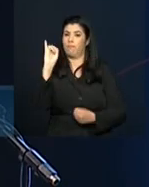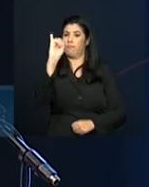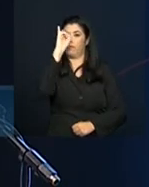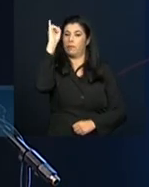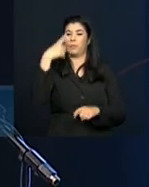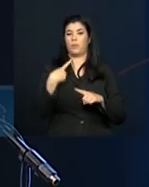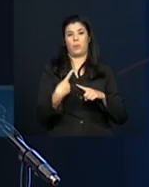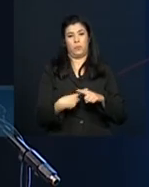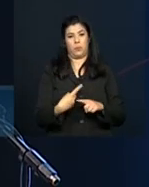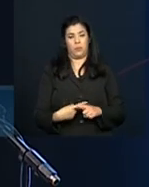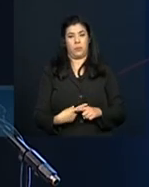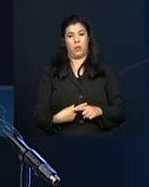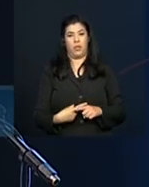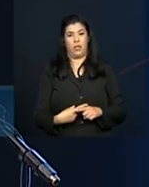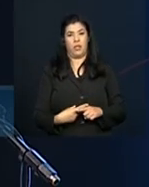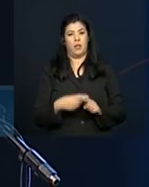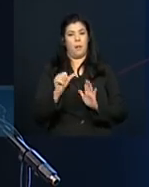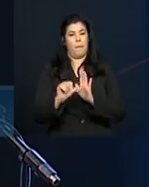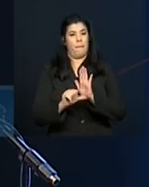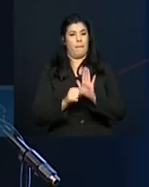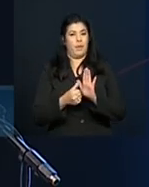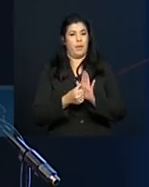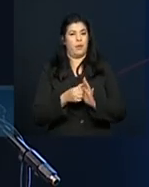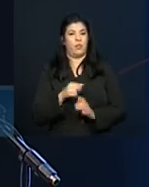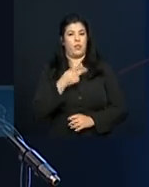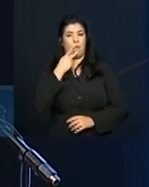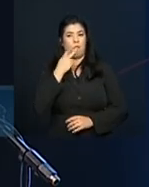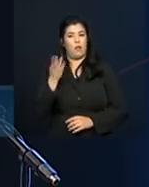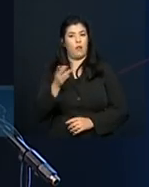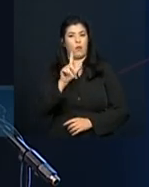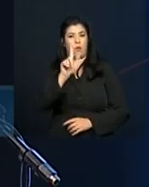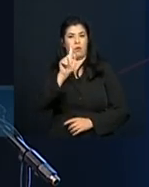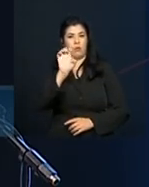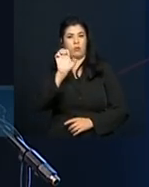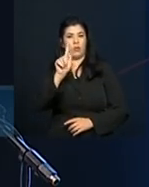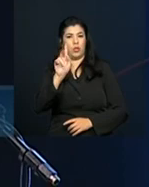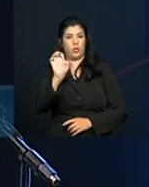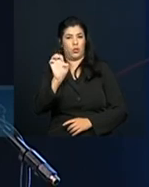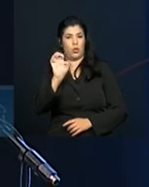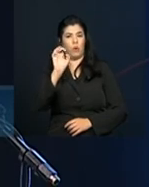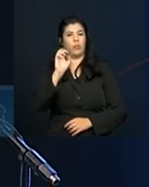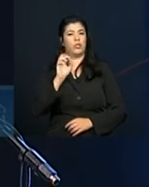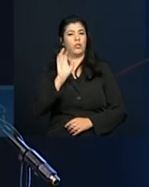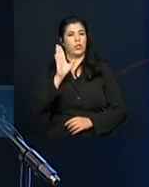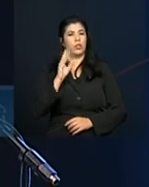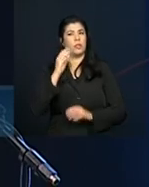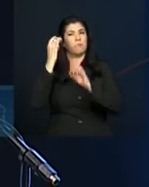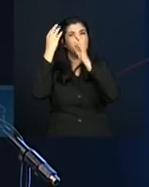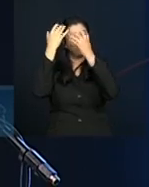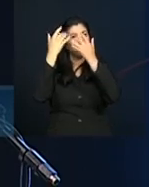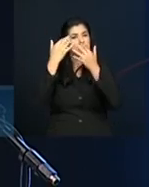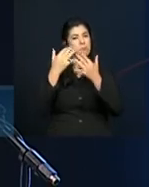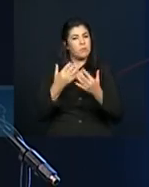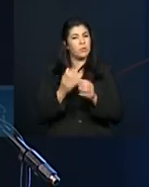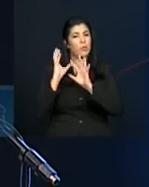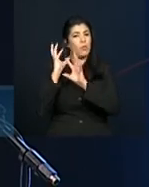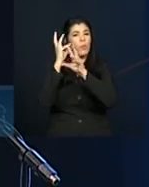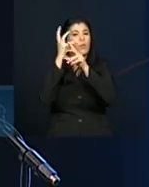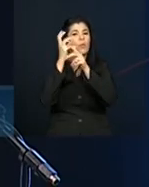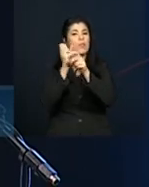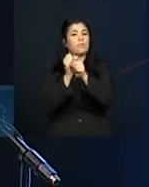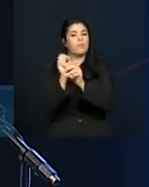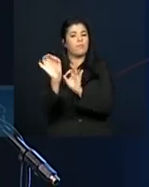Primeiro, como o Jorge Jack falou, a gente está num momento de revisão das métricas desses